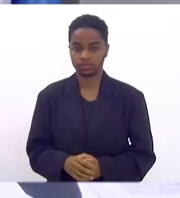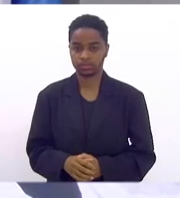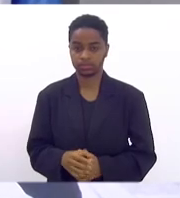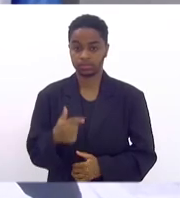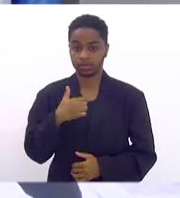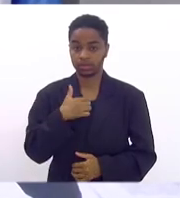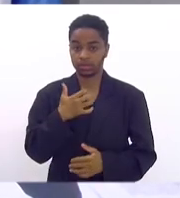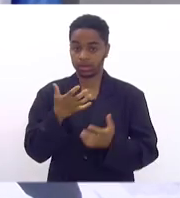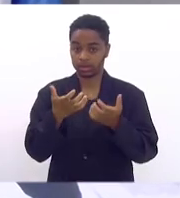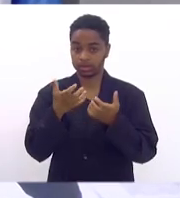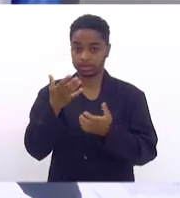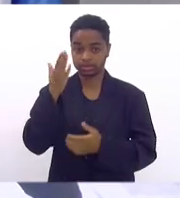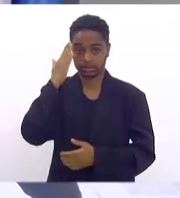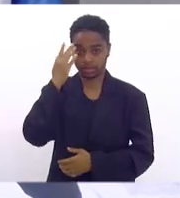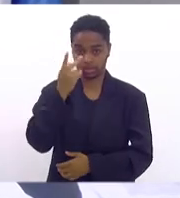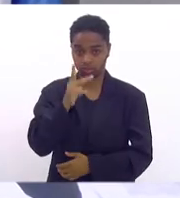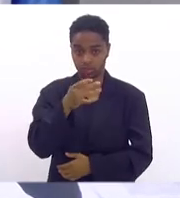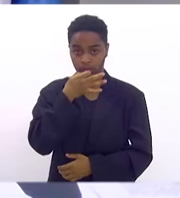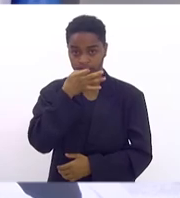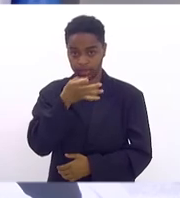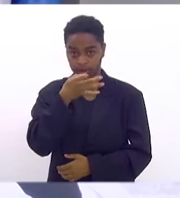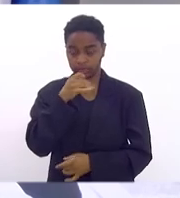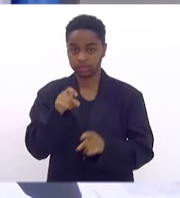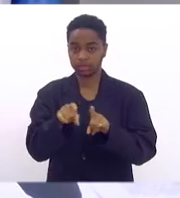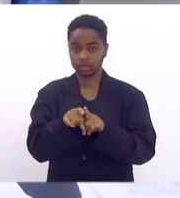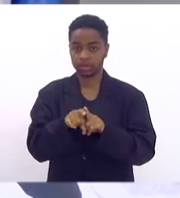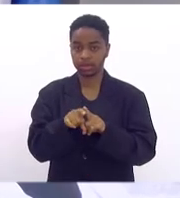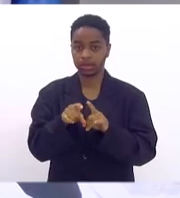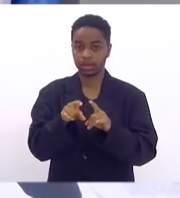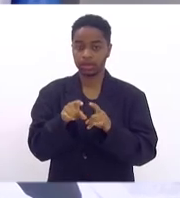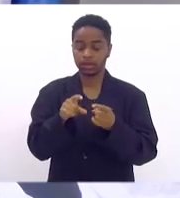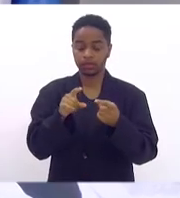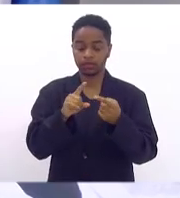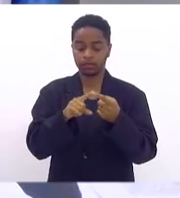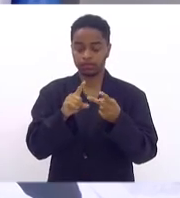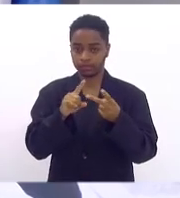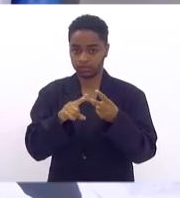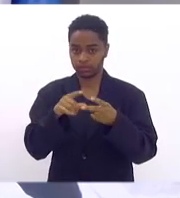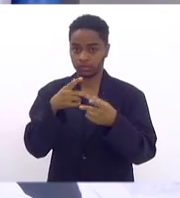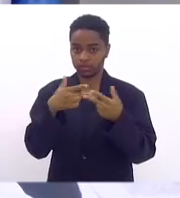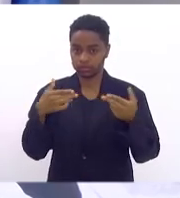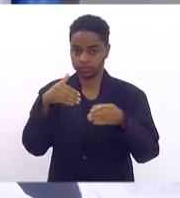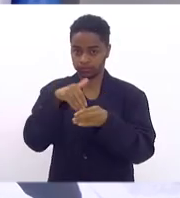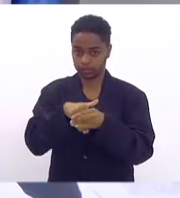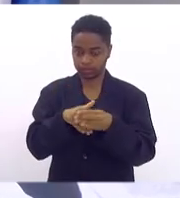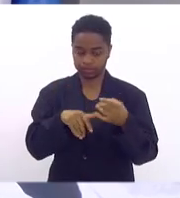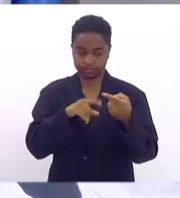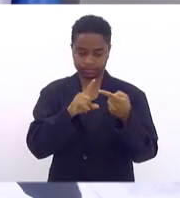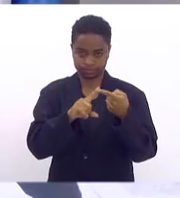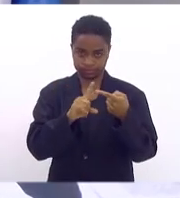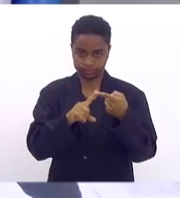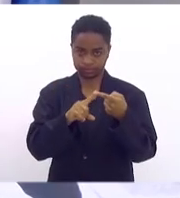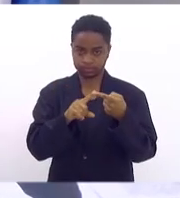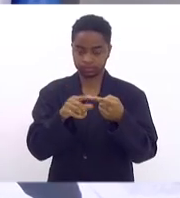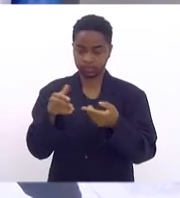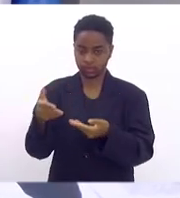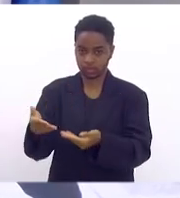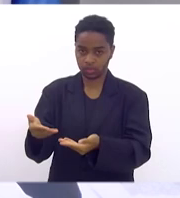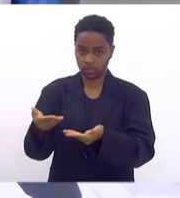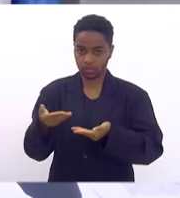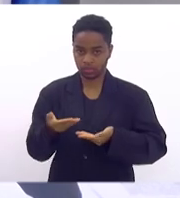eu gostaria de ouvi-lo e colocar duas questões em votação. A primeira delas, a